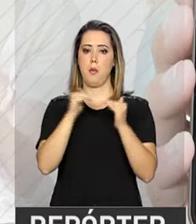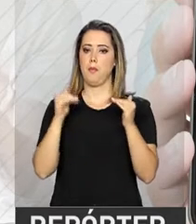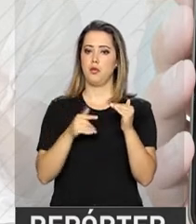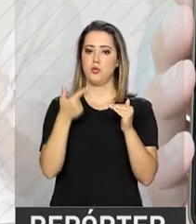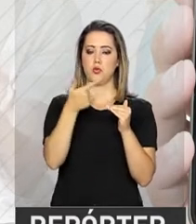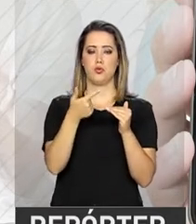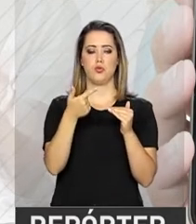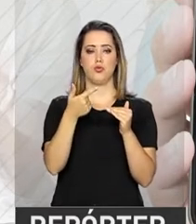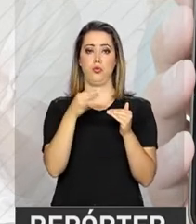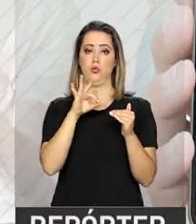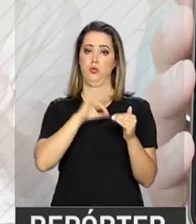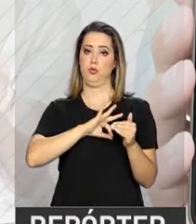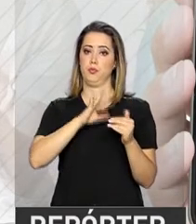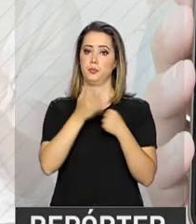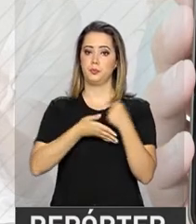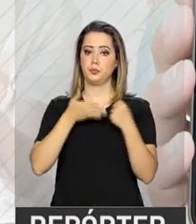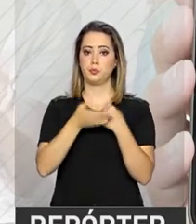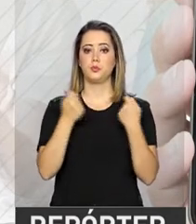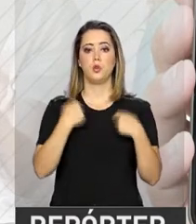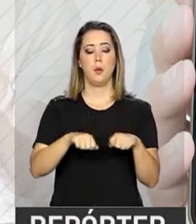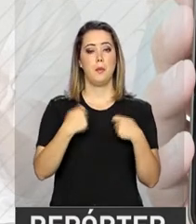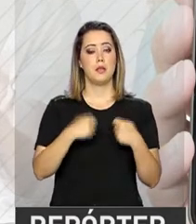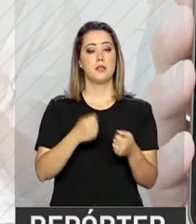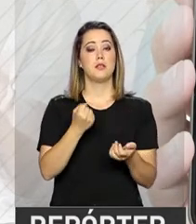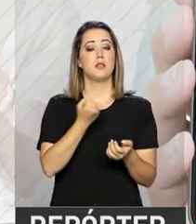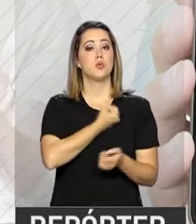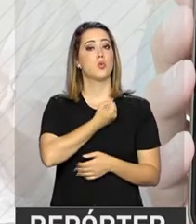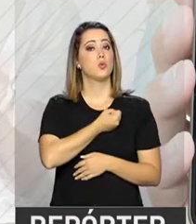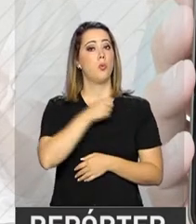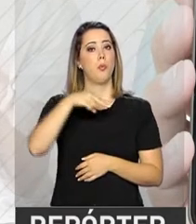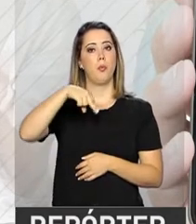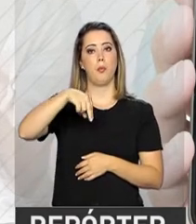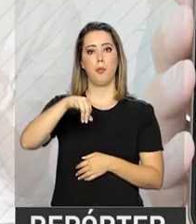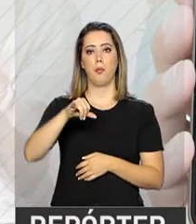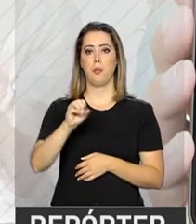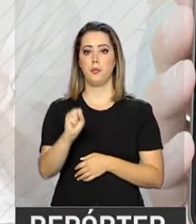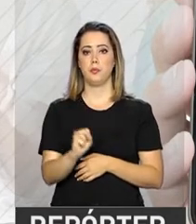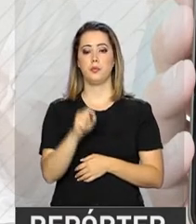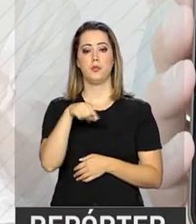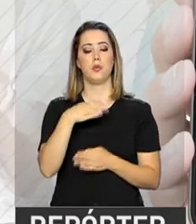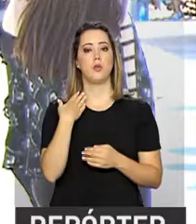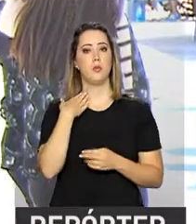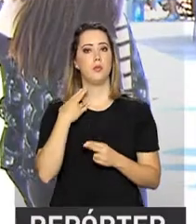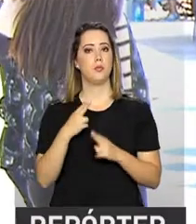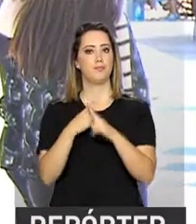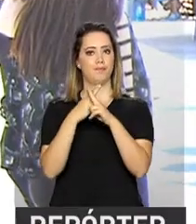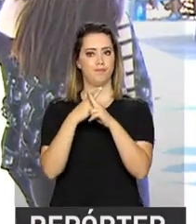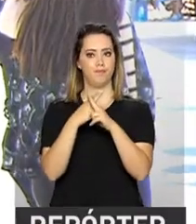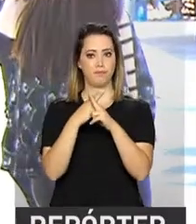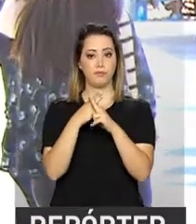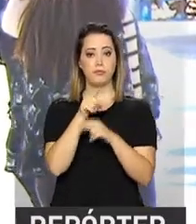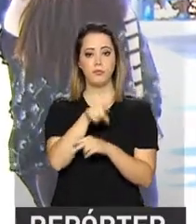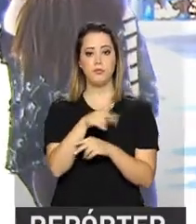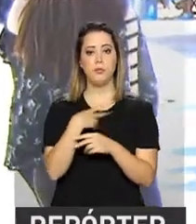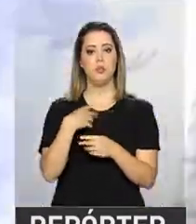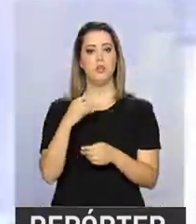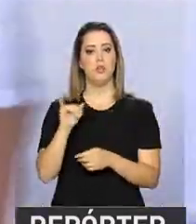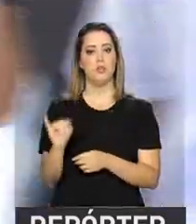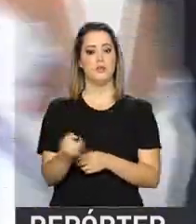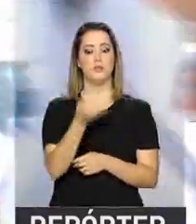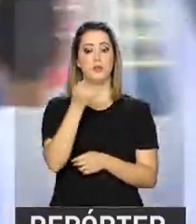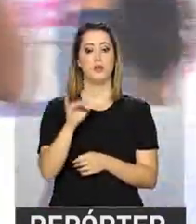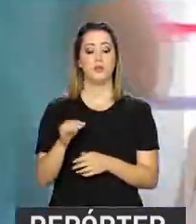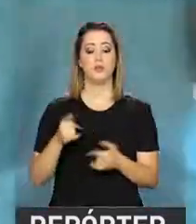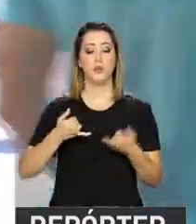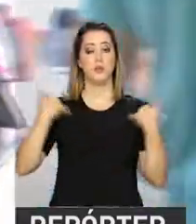mínimos. Para fazer, basta ter o número do NIS em mãos e acessar o site da Caixa Econômica. Rafaela aproveitou a festa e